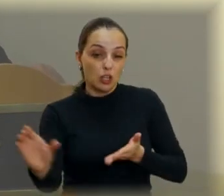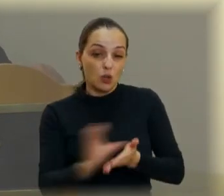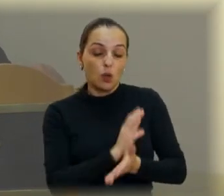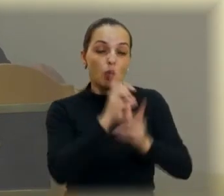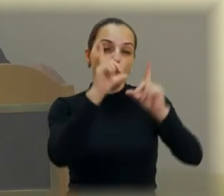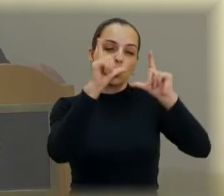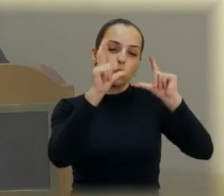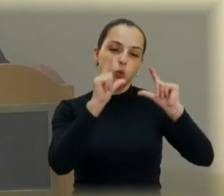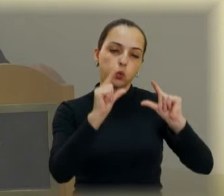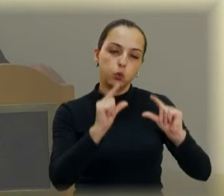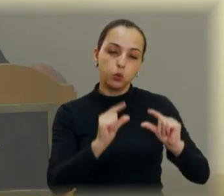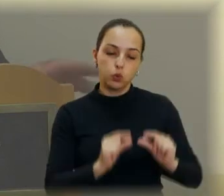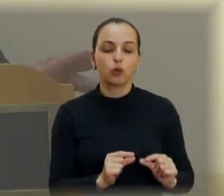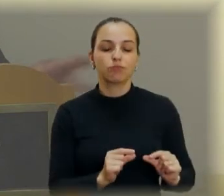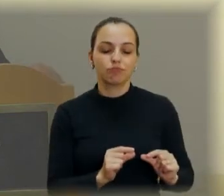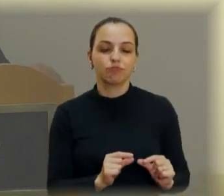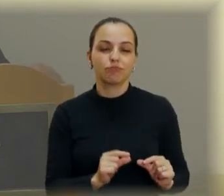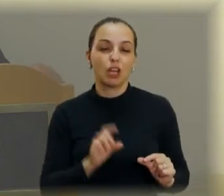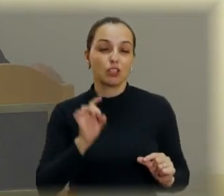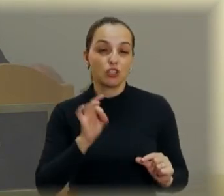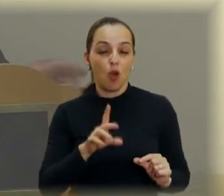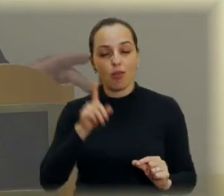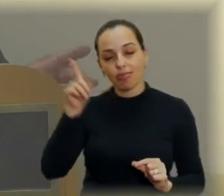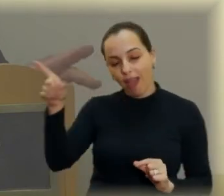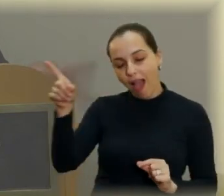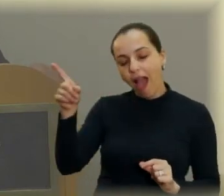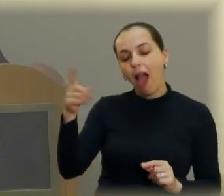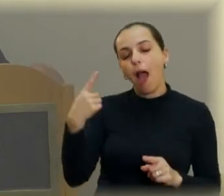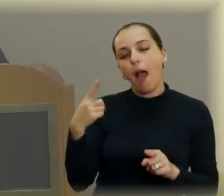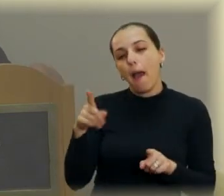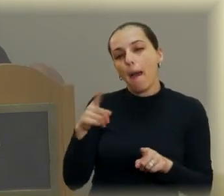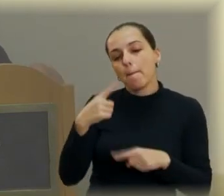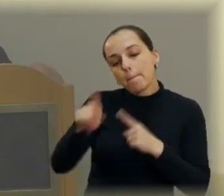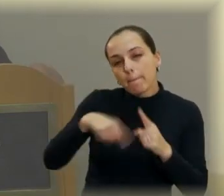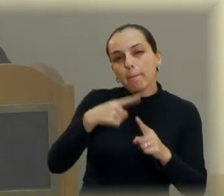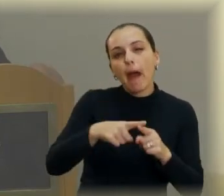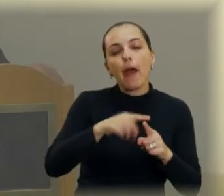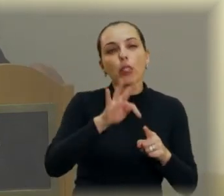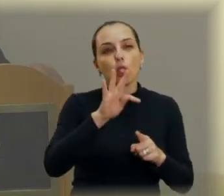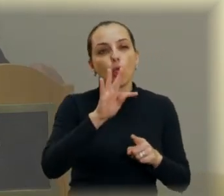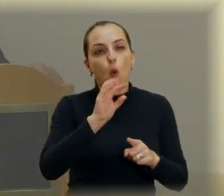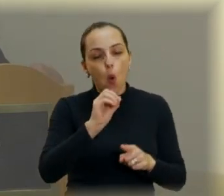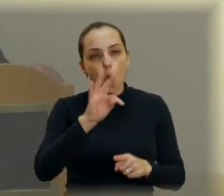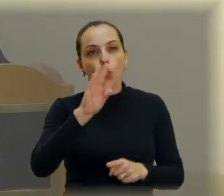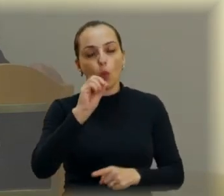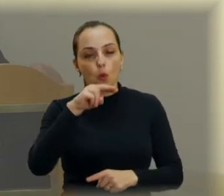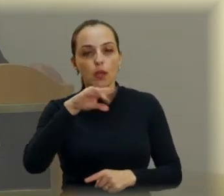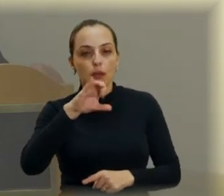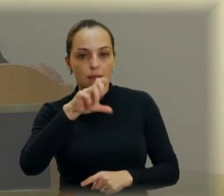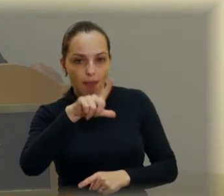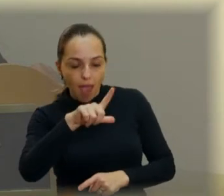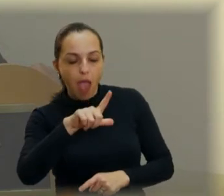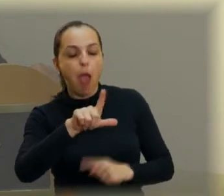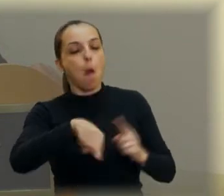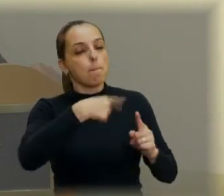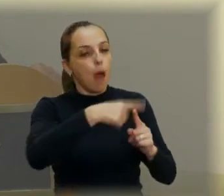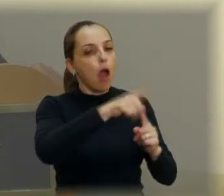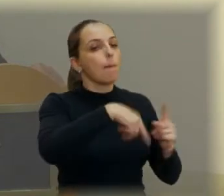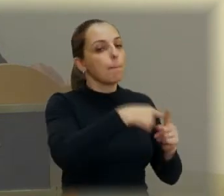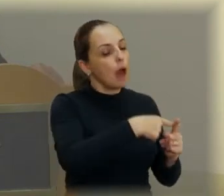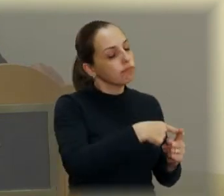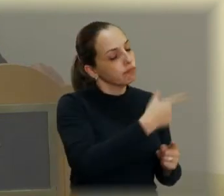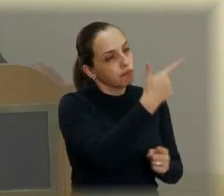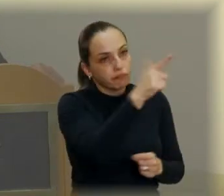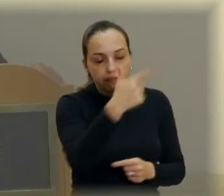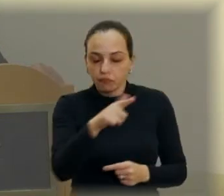ajuda porque não é só a Vila Vicentina temos Otoniel temos no São Francisco que estão